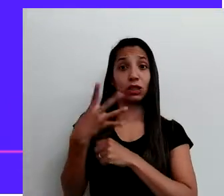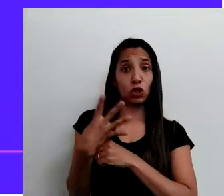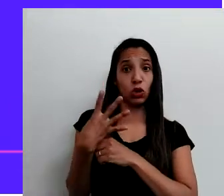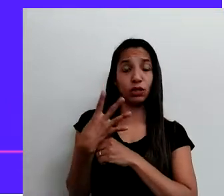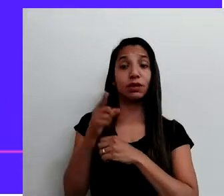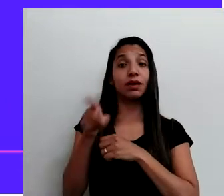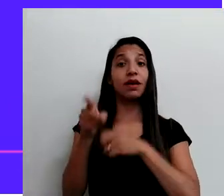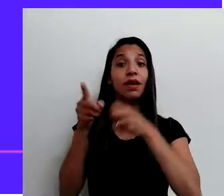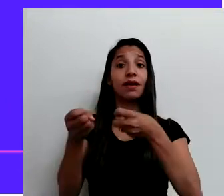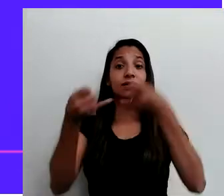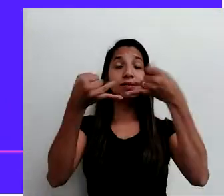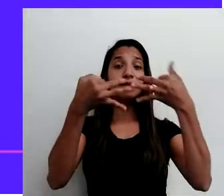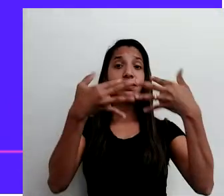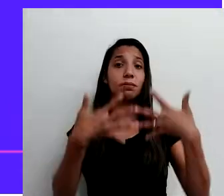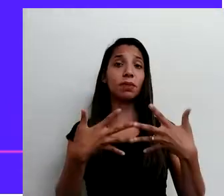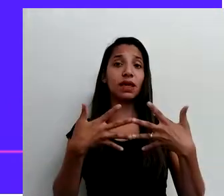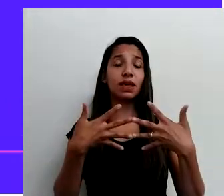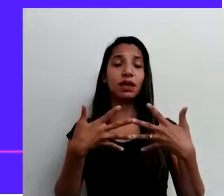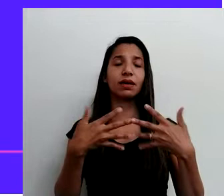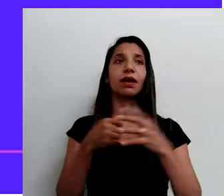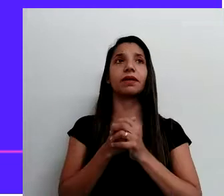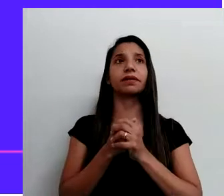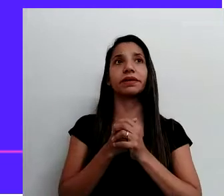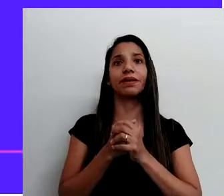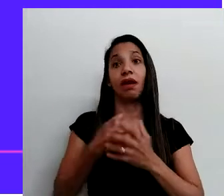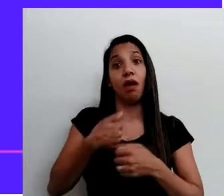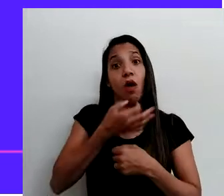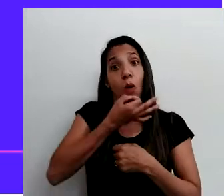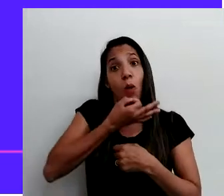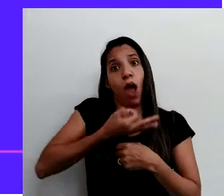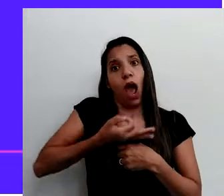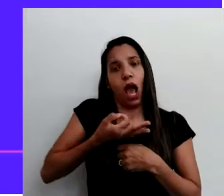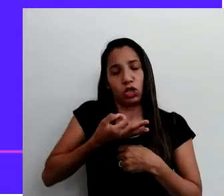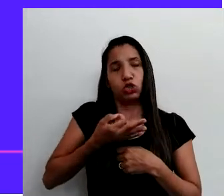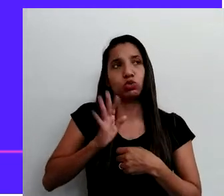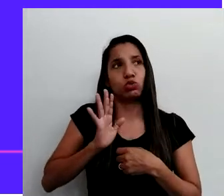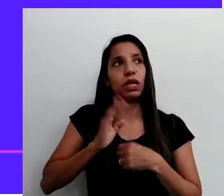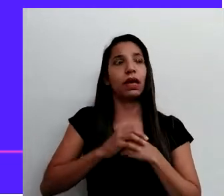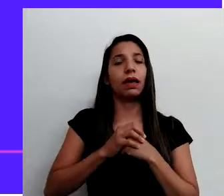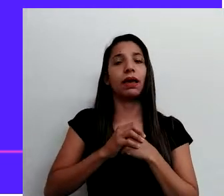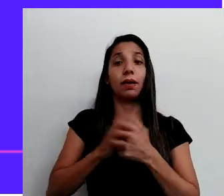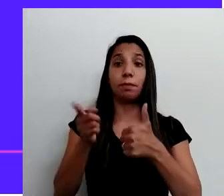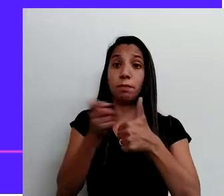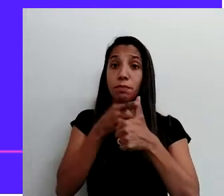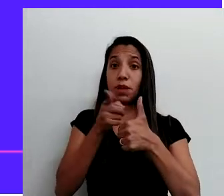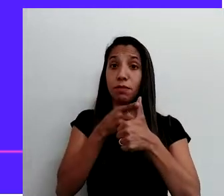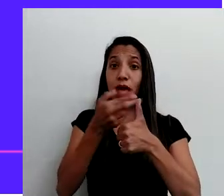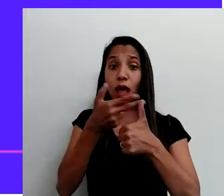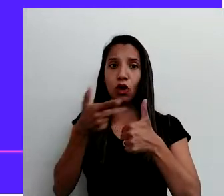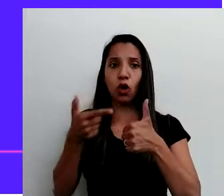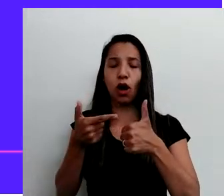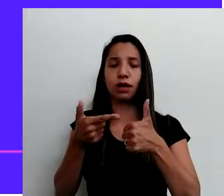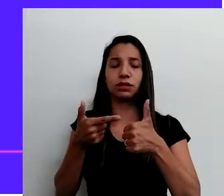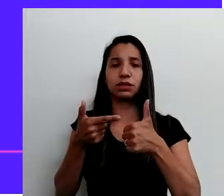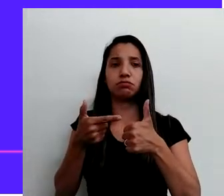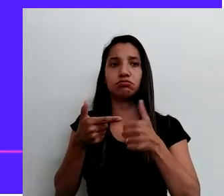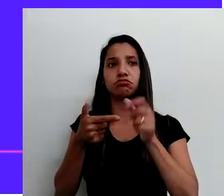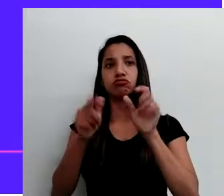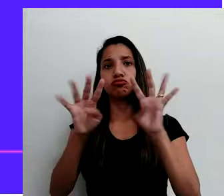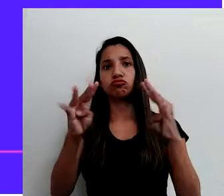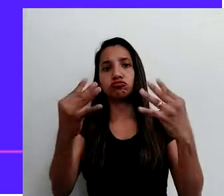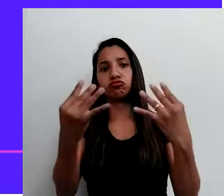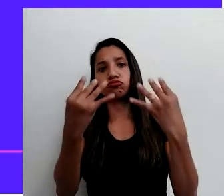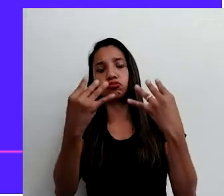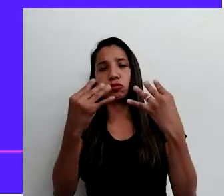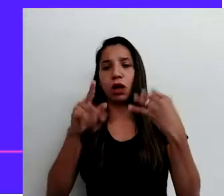assim, eu acho que a primeira forma de chegar na audiência é mostrar,